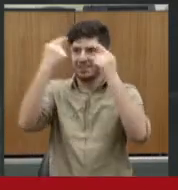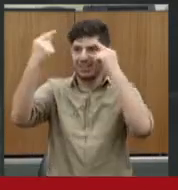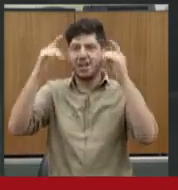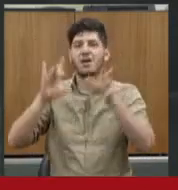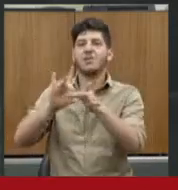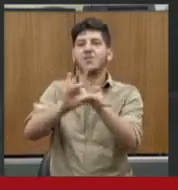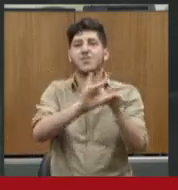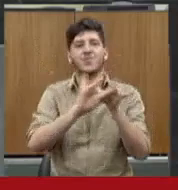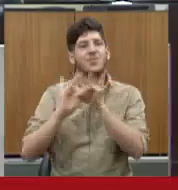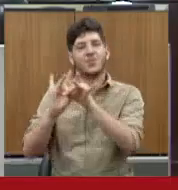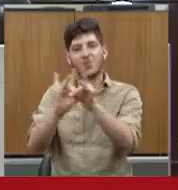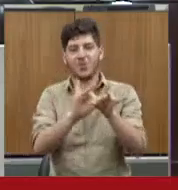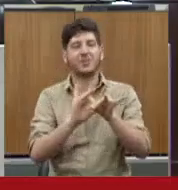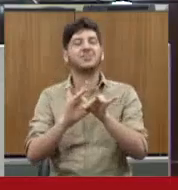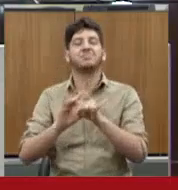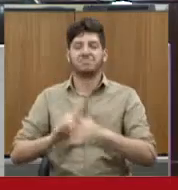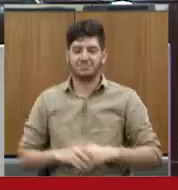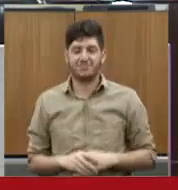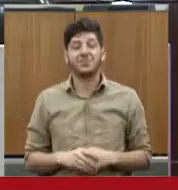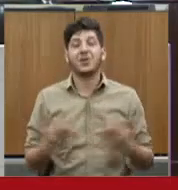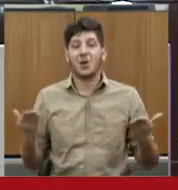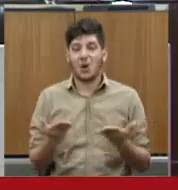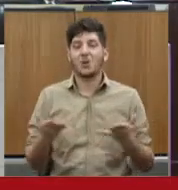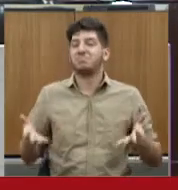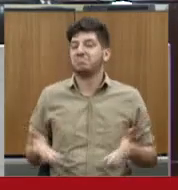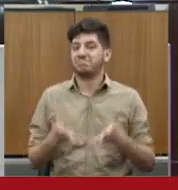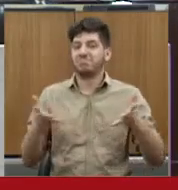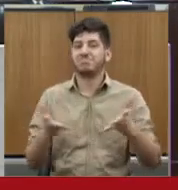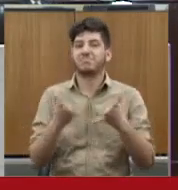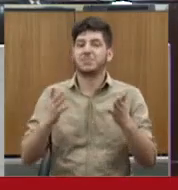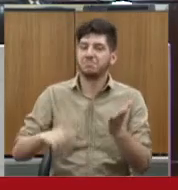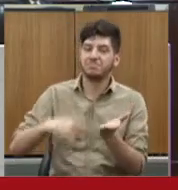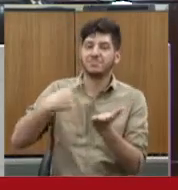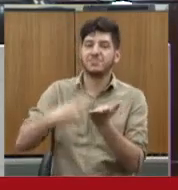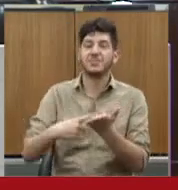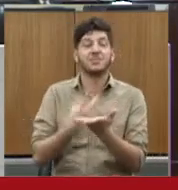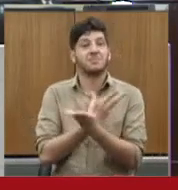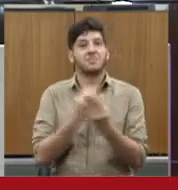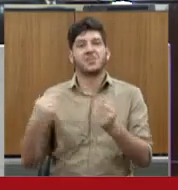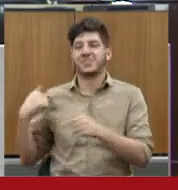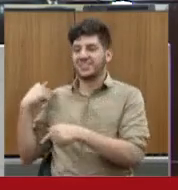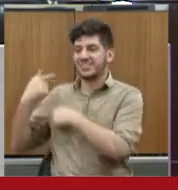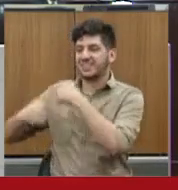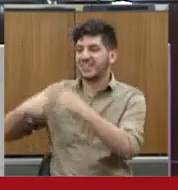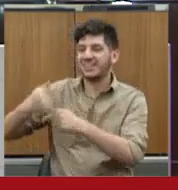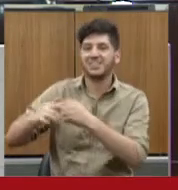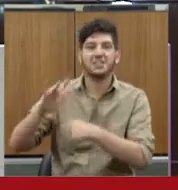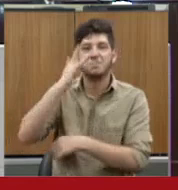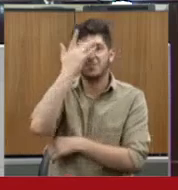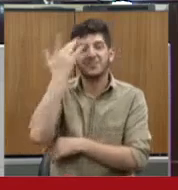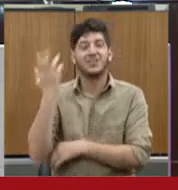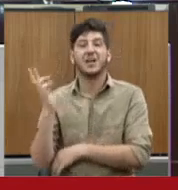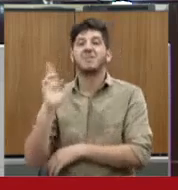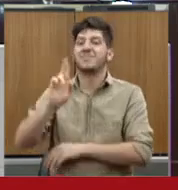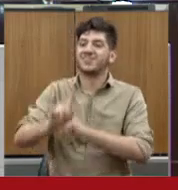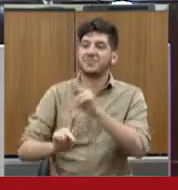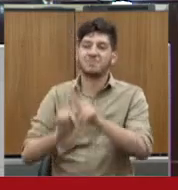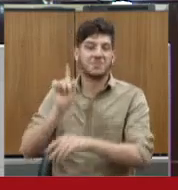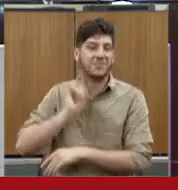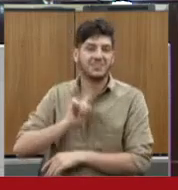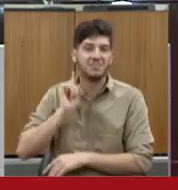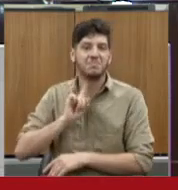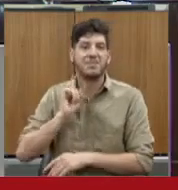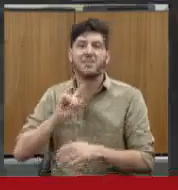historicamente. Promovemos aqui um congraçamento entre as várias gerações de representantes do povo mineiro que se somam